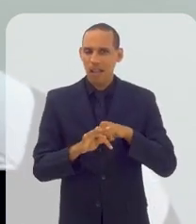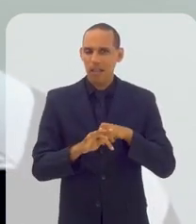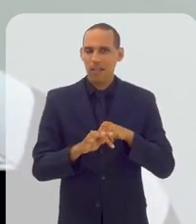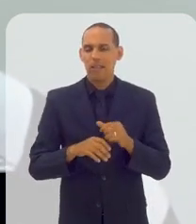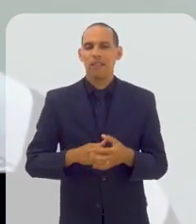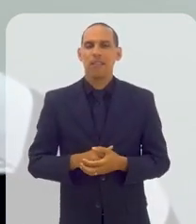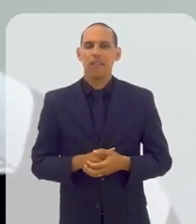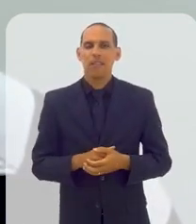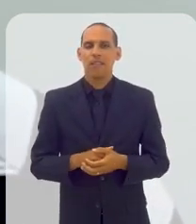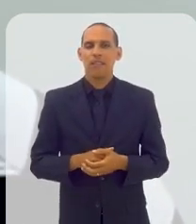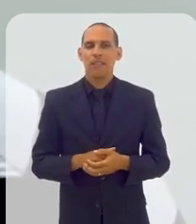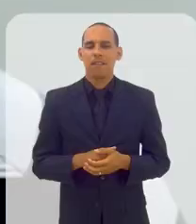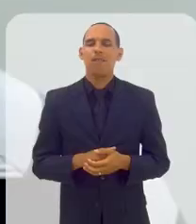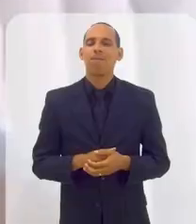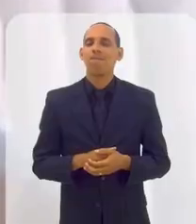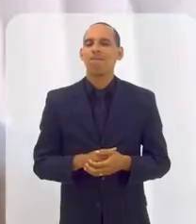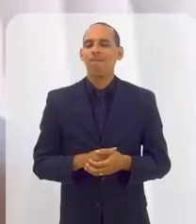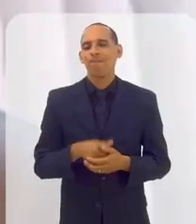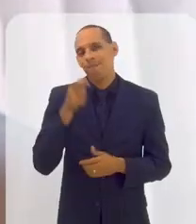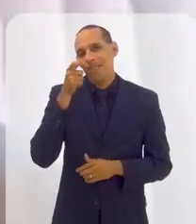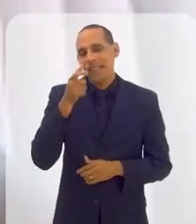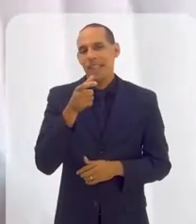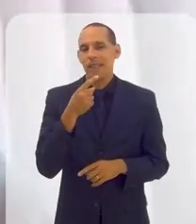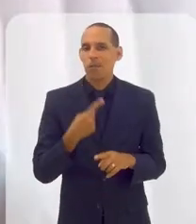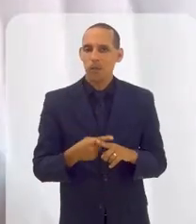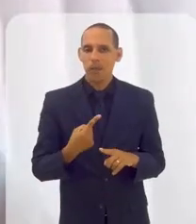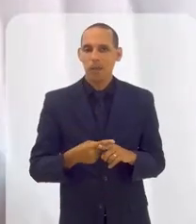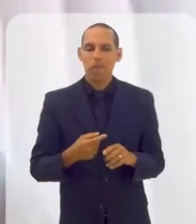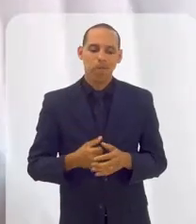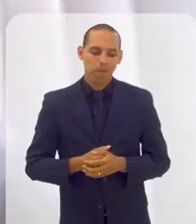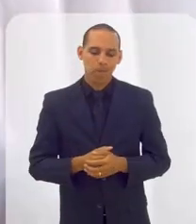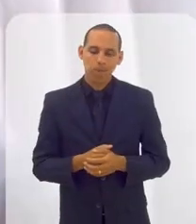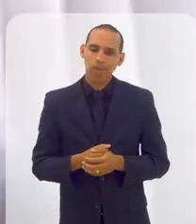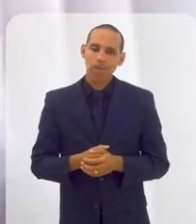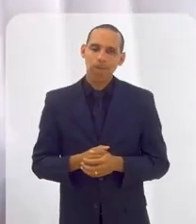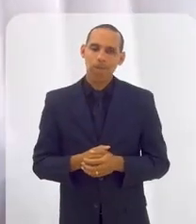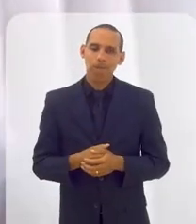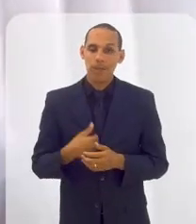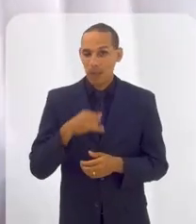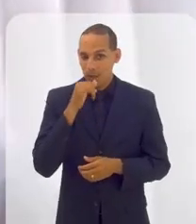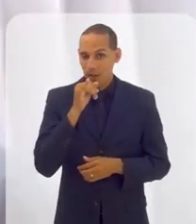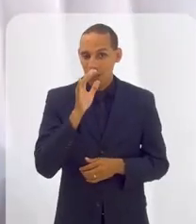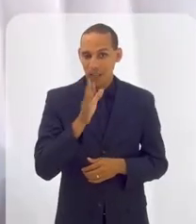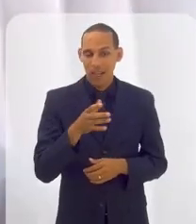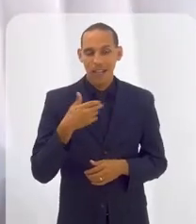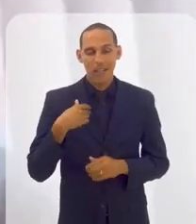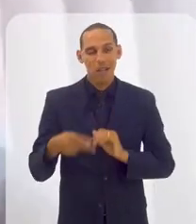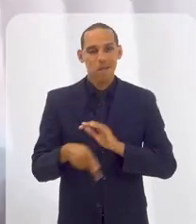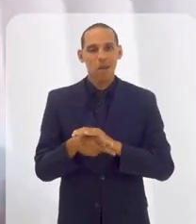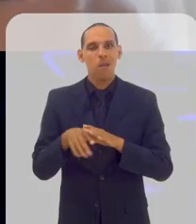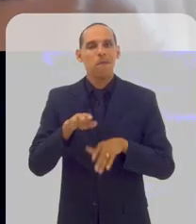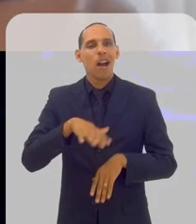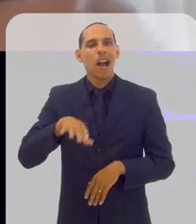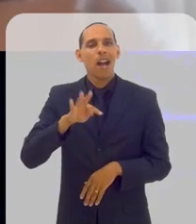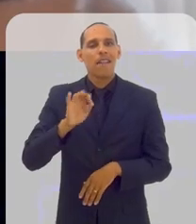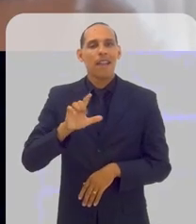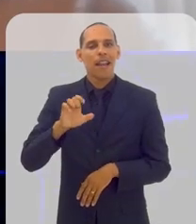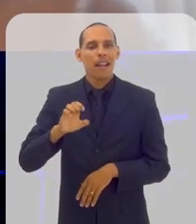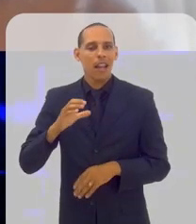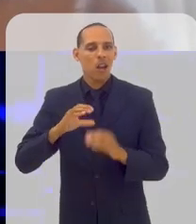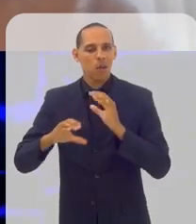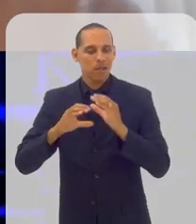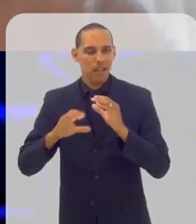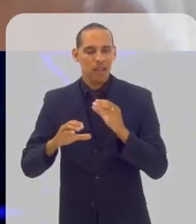desses técnicos? É interessante, né? Porque eu disse para você que sou oriundo do setor